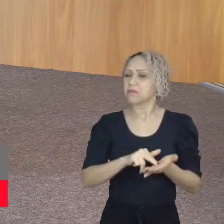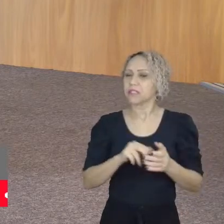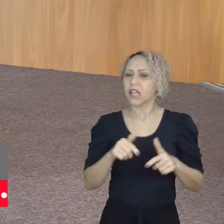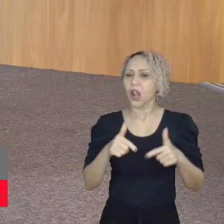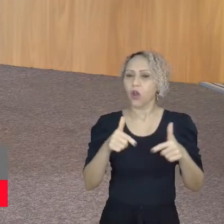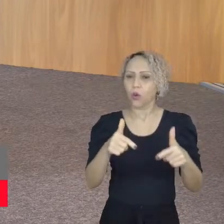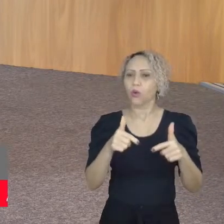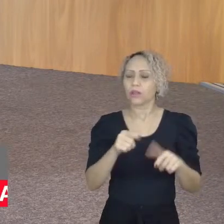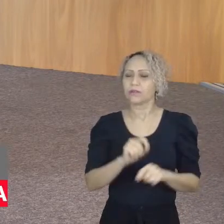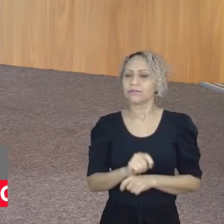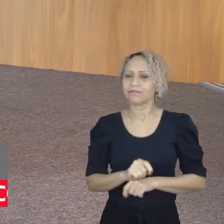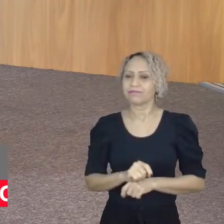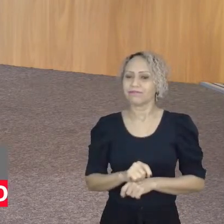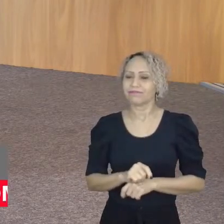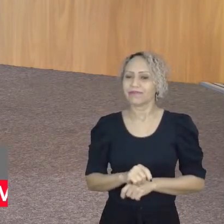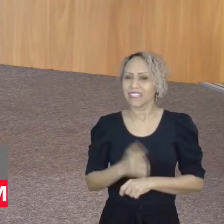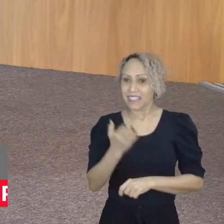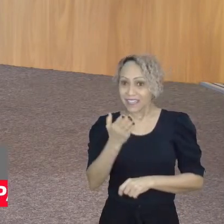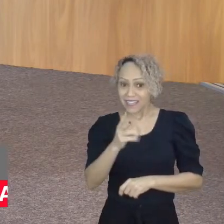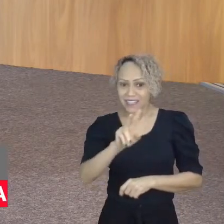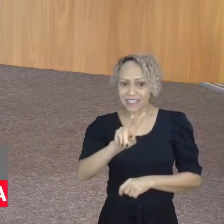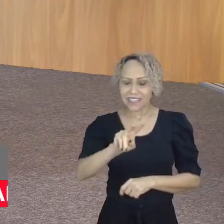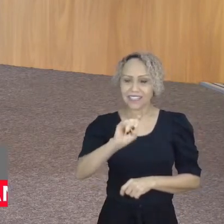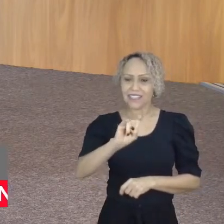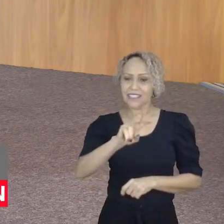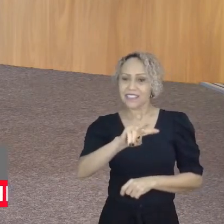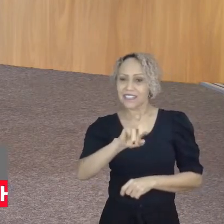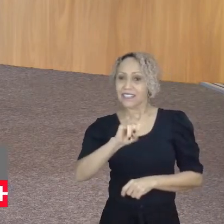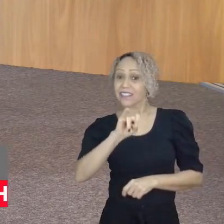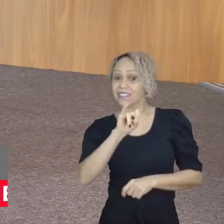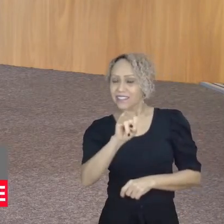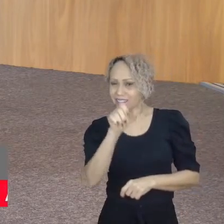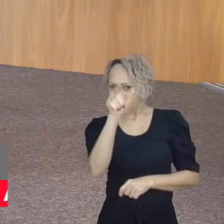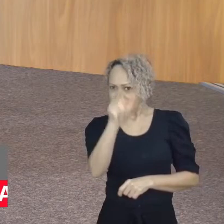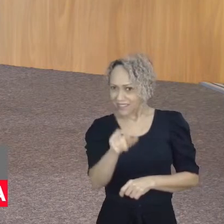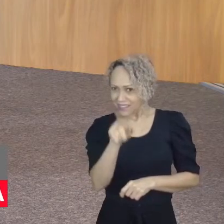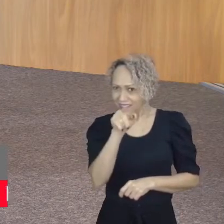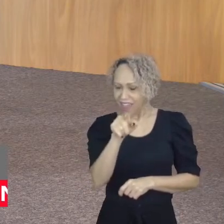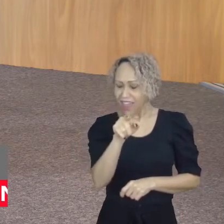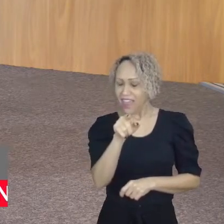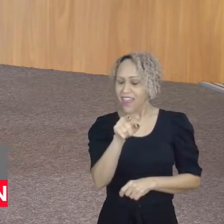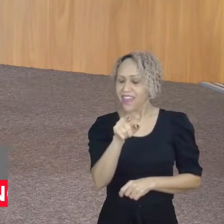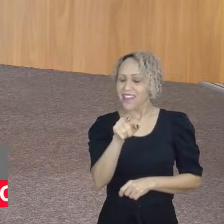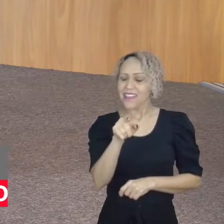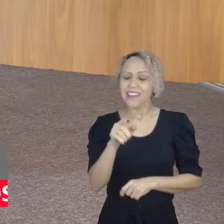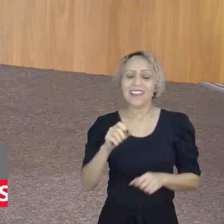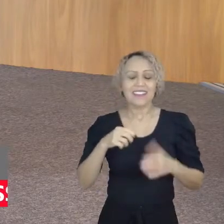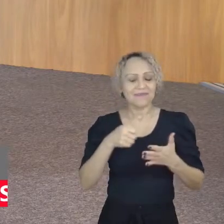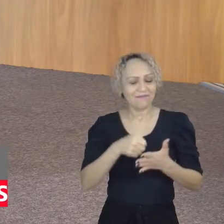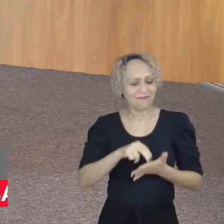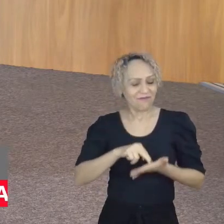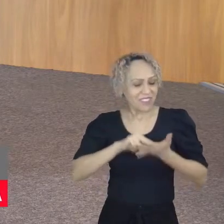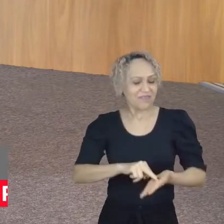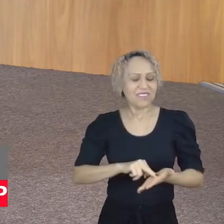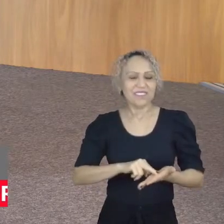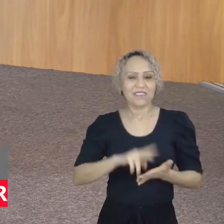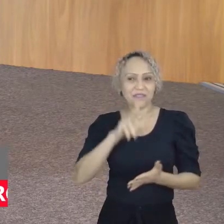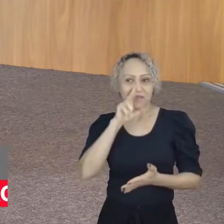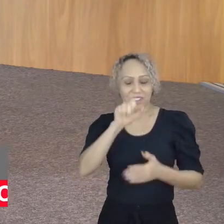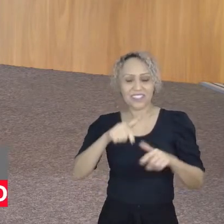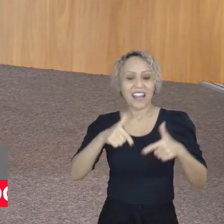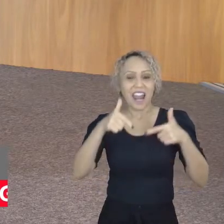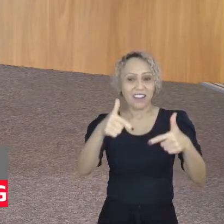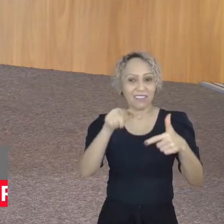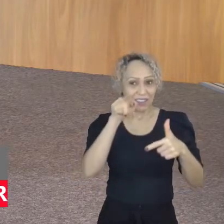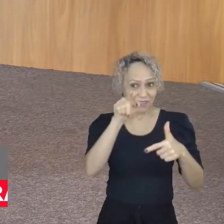falando, Vivi, seu sorriso, sua alegria, nos vai sentir vivos e fortes na luta, tu mora aqui no meu coração. E tem uma pergunta, eu acho que